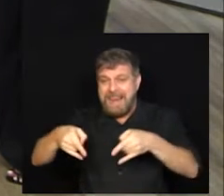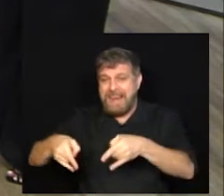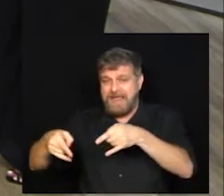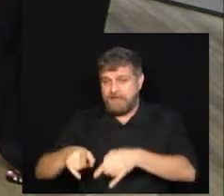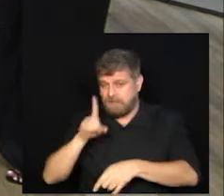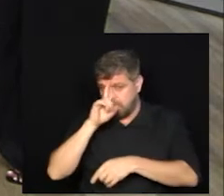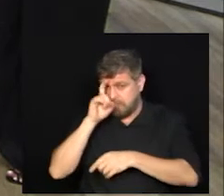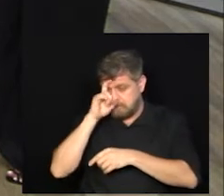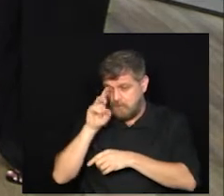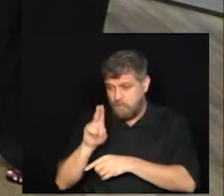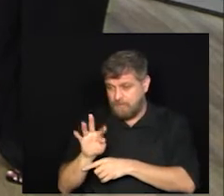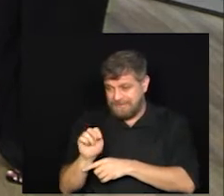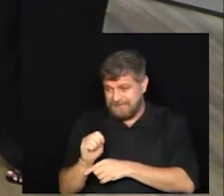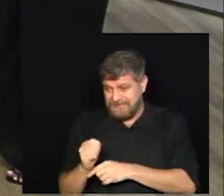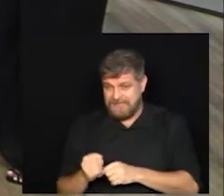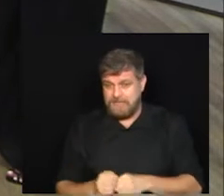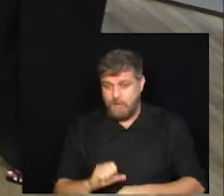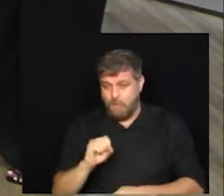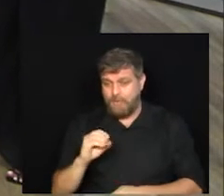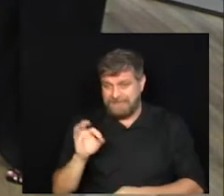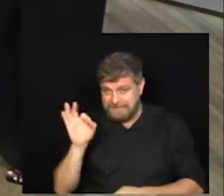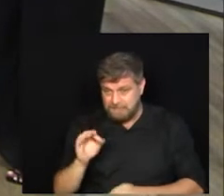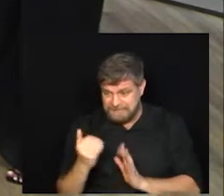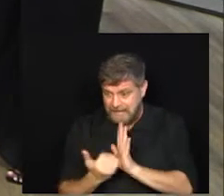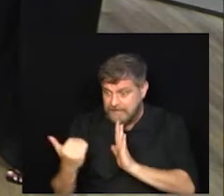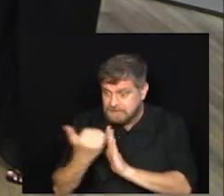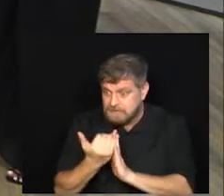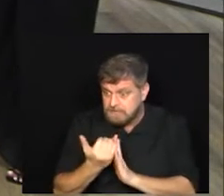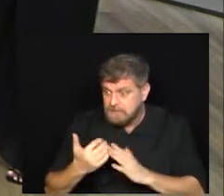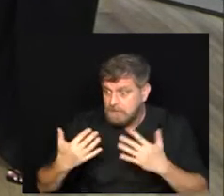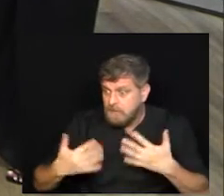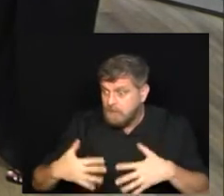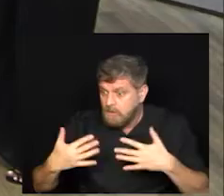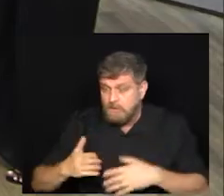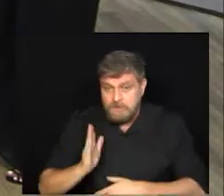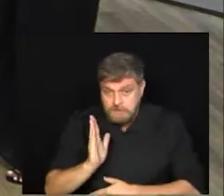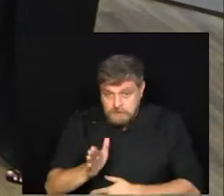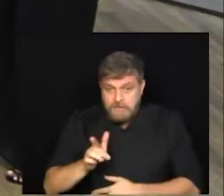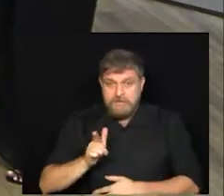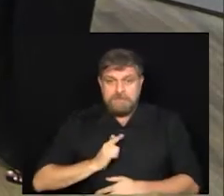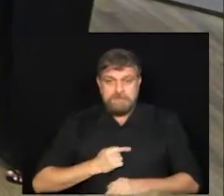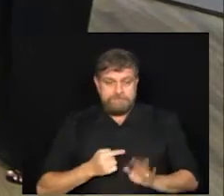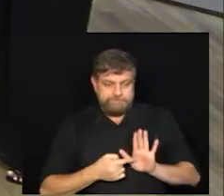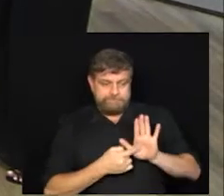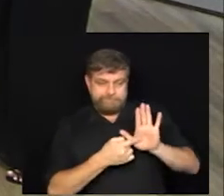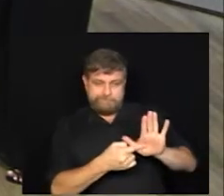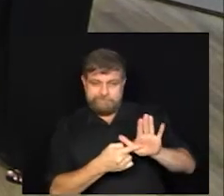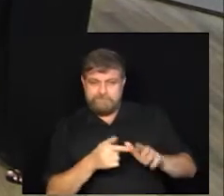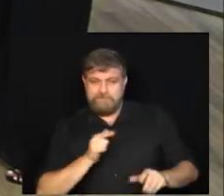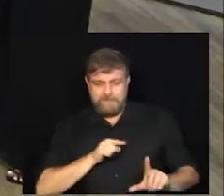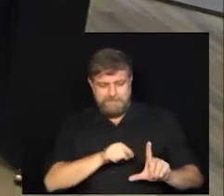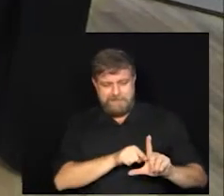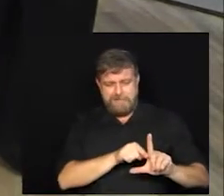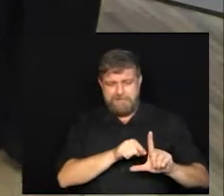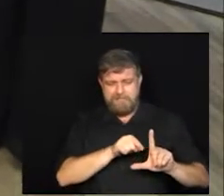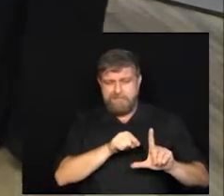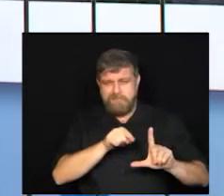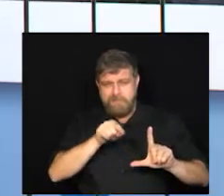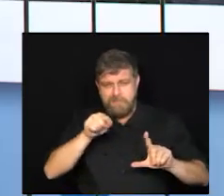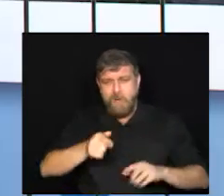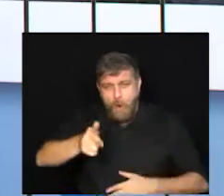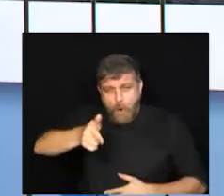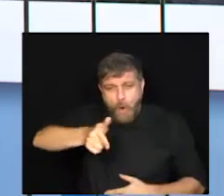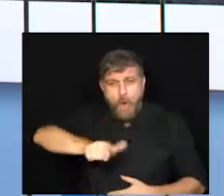está acima dos 80%? Está sim. A gente já percebeu na apresentação da Devisa essa crescente novamente,